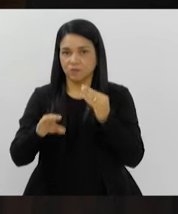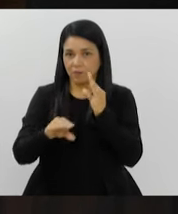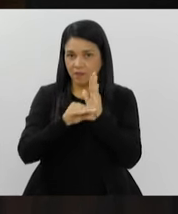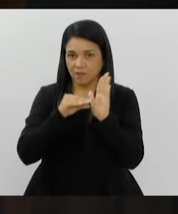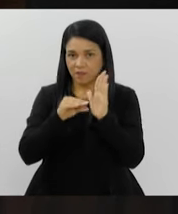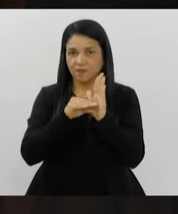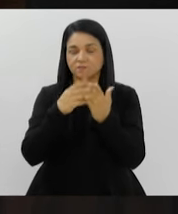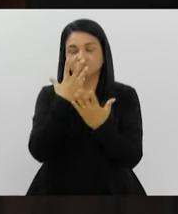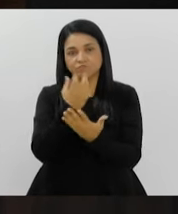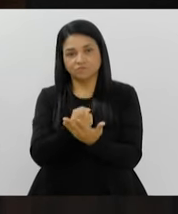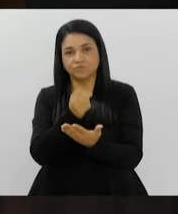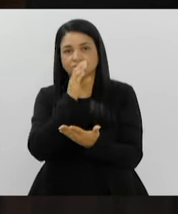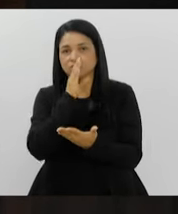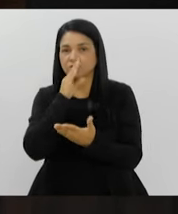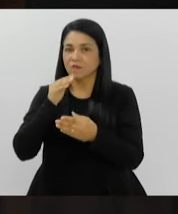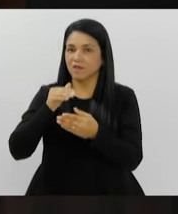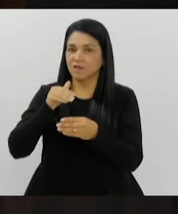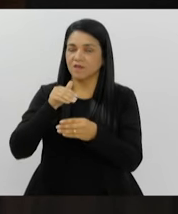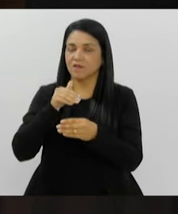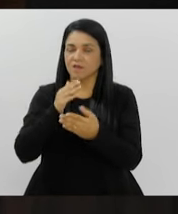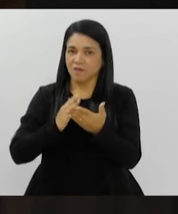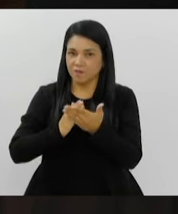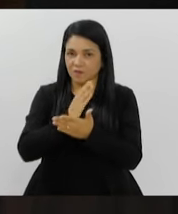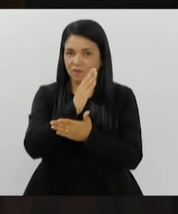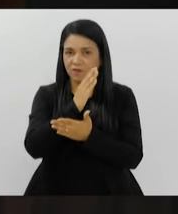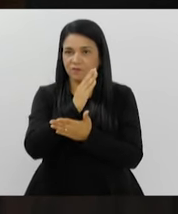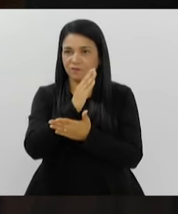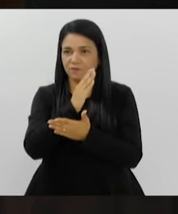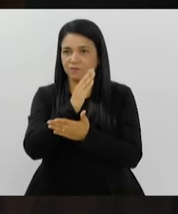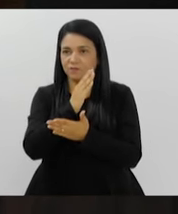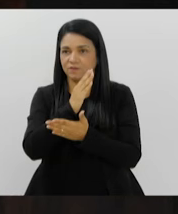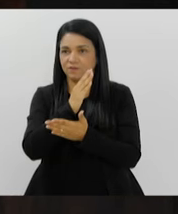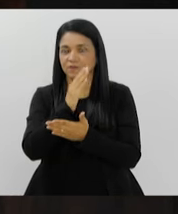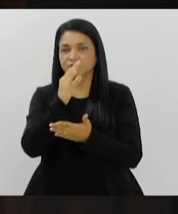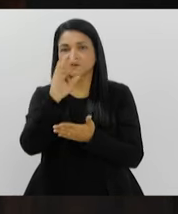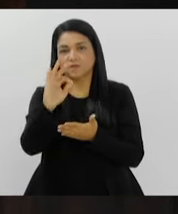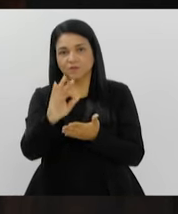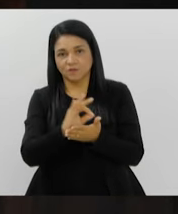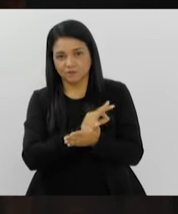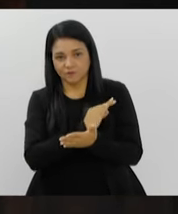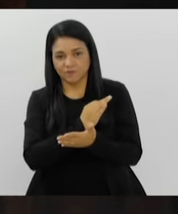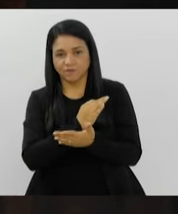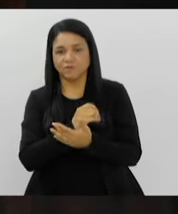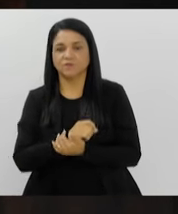aprovam permaneçam como estão. Aprovada. Vai autógrafo.